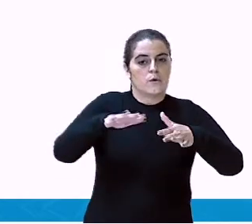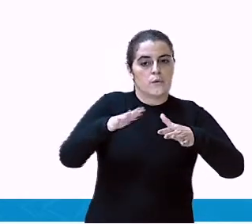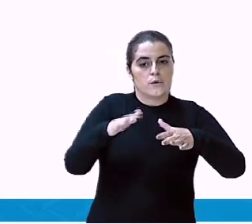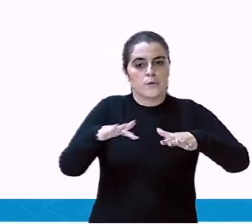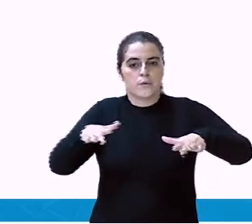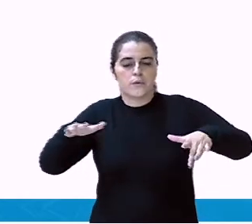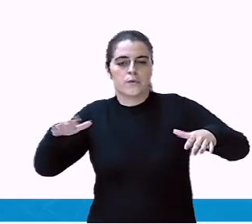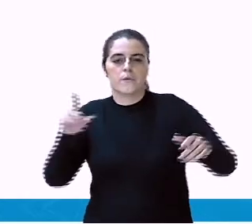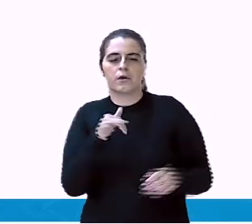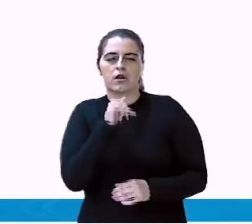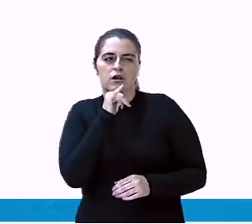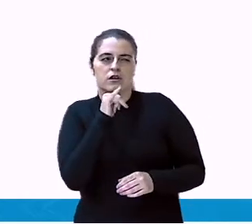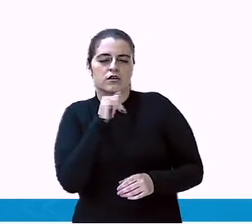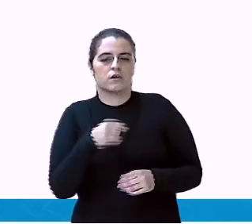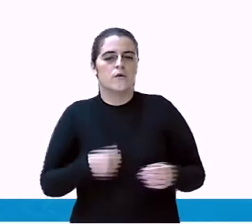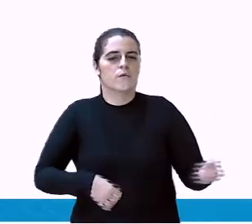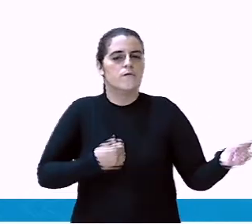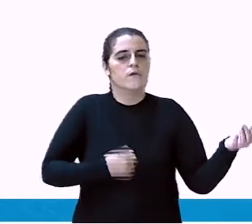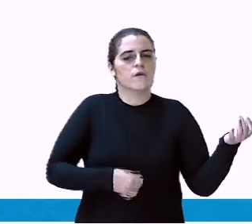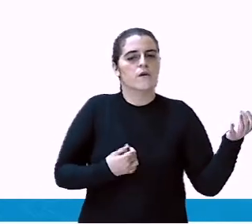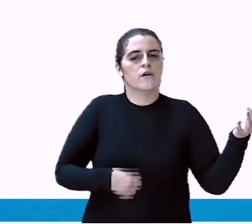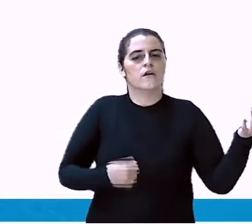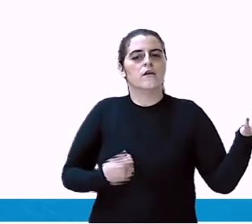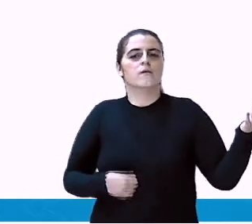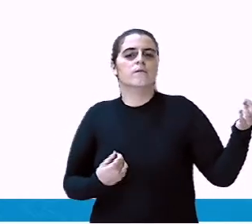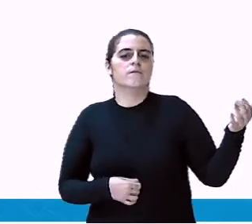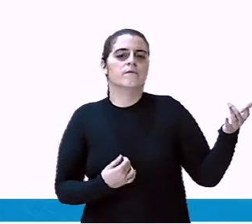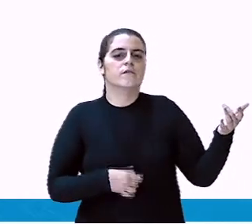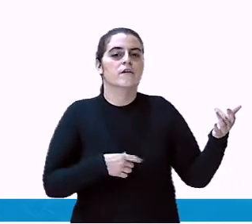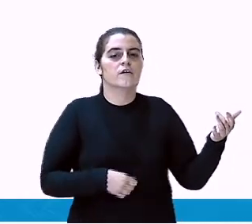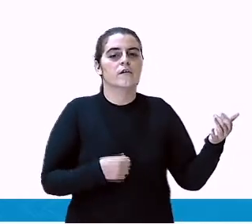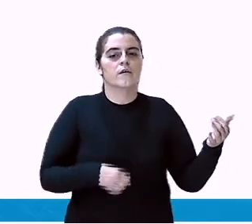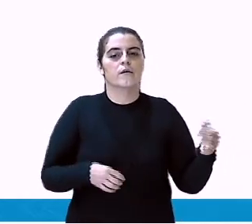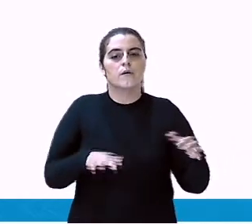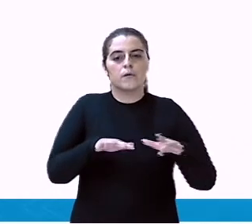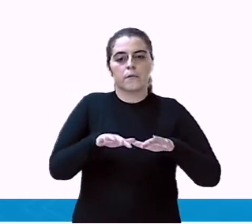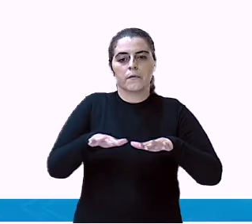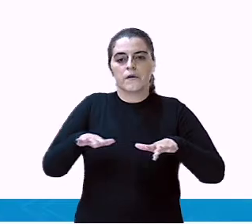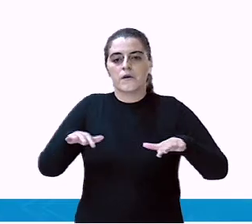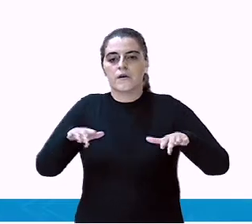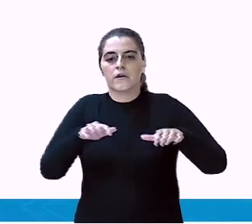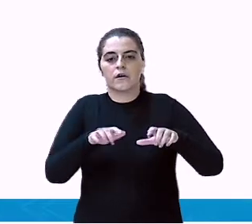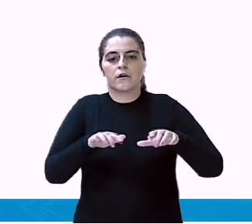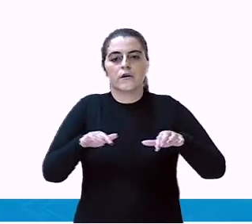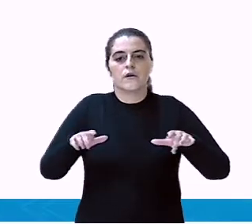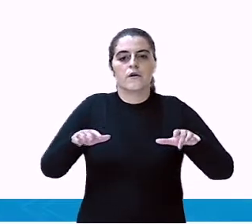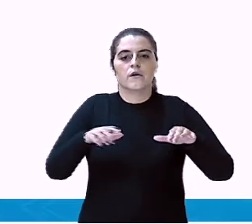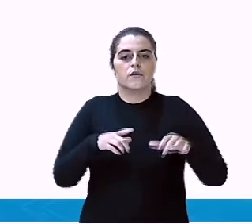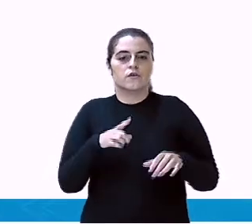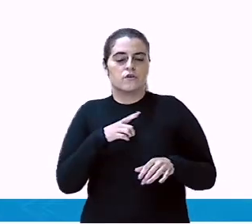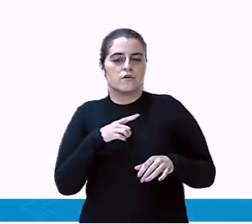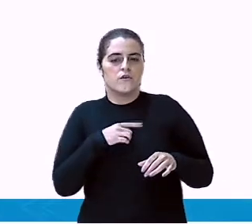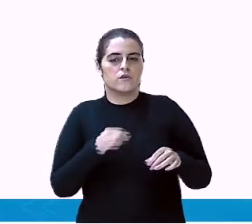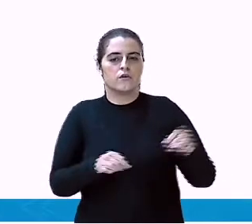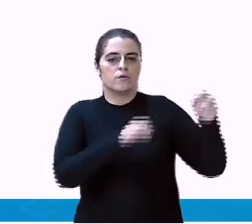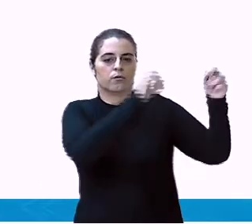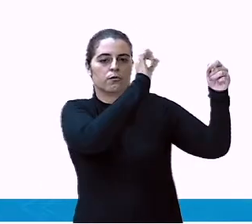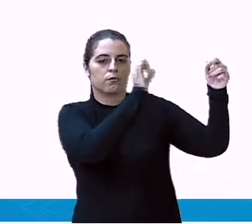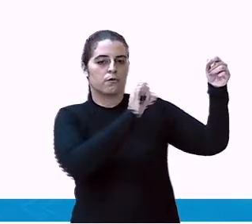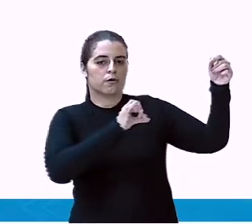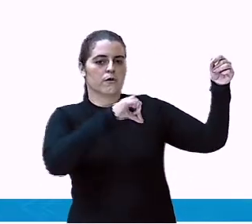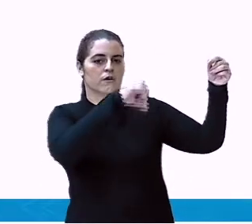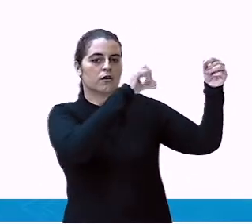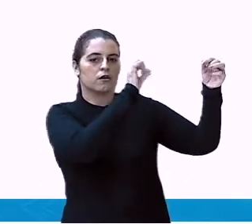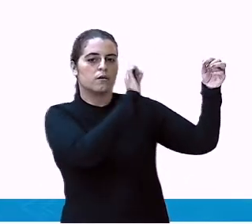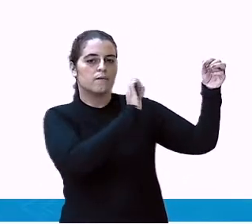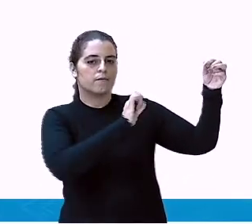a gente tem aqui, por exemplo, o violão, né? A gente tem o piano, a gente tem o violino. Ai, quem já